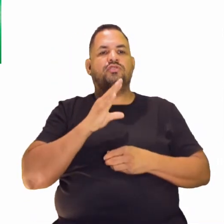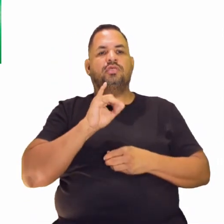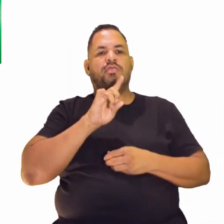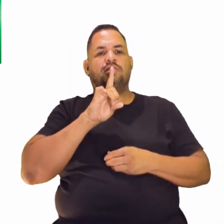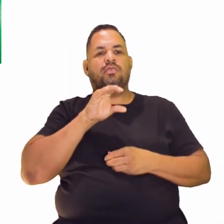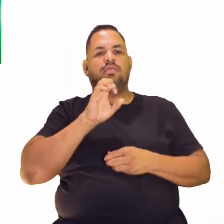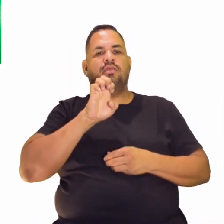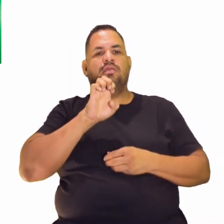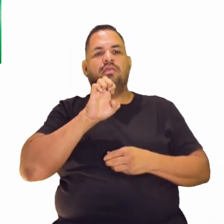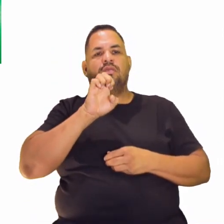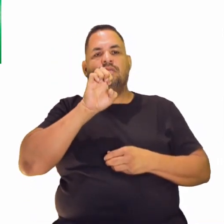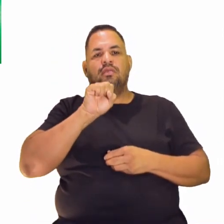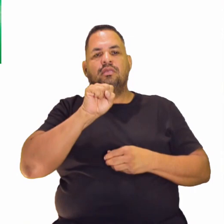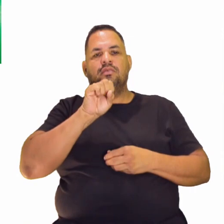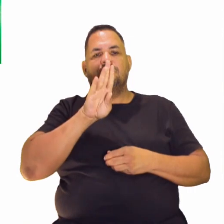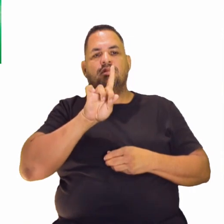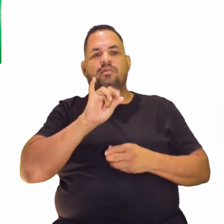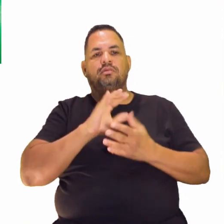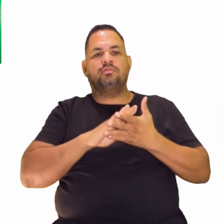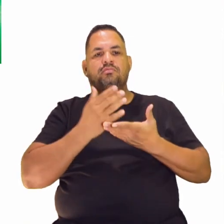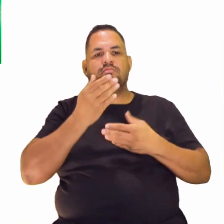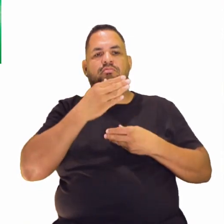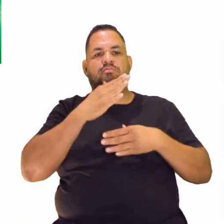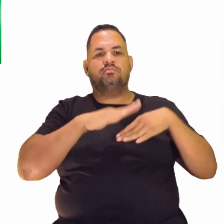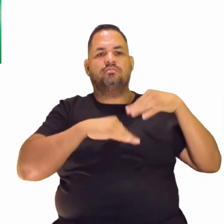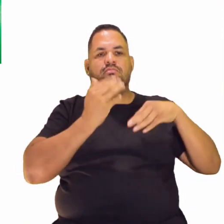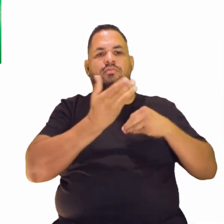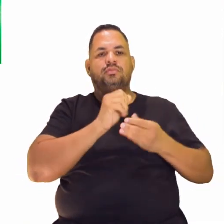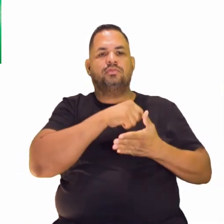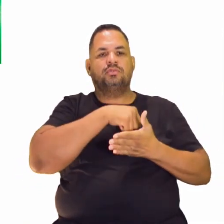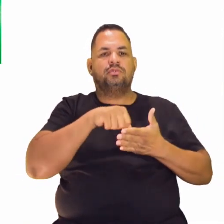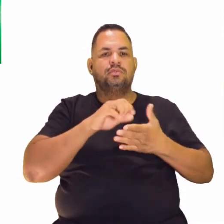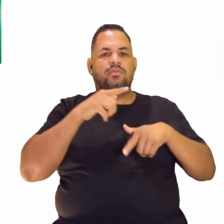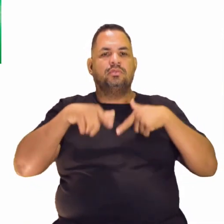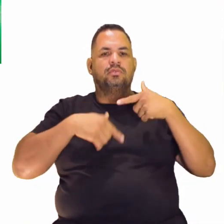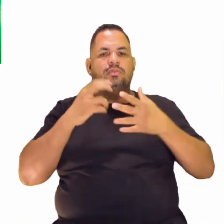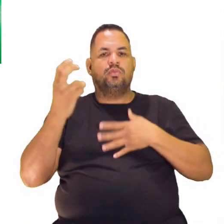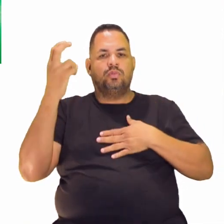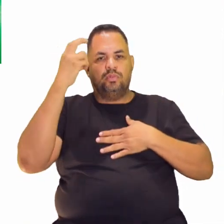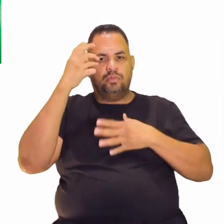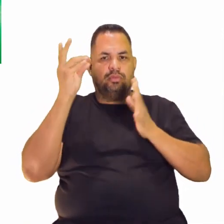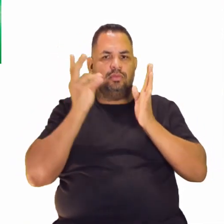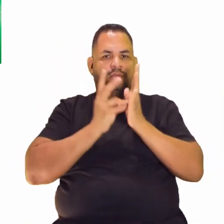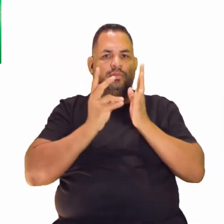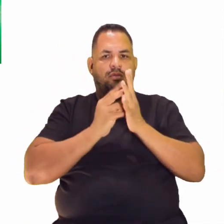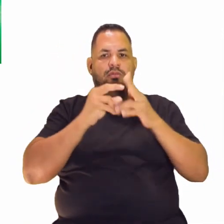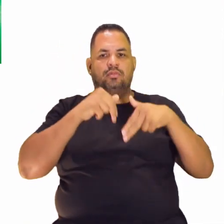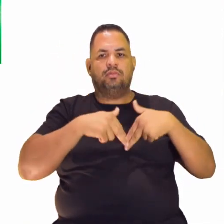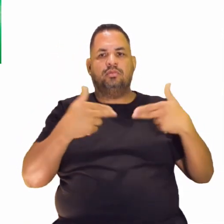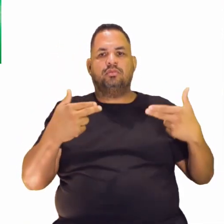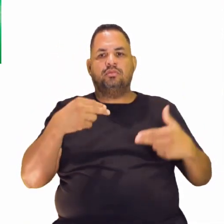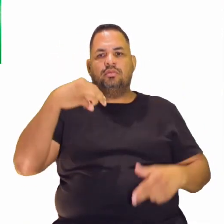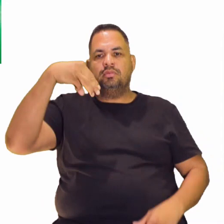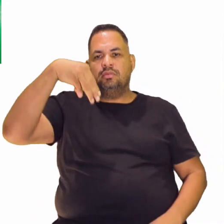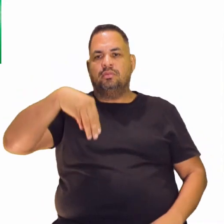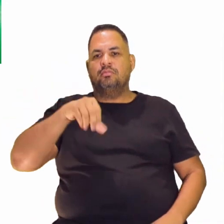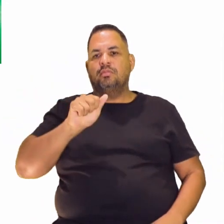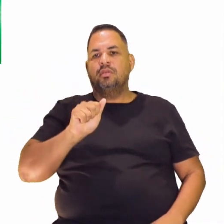Esbel, um artista, escritor, produtor cultural indígena da etnia Macuxi.